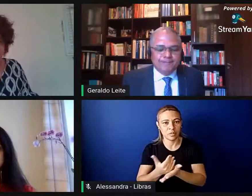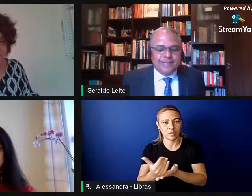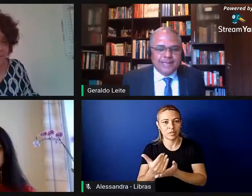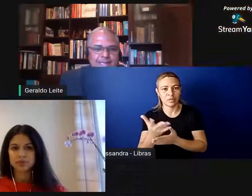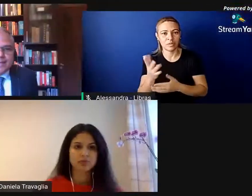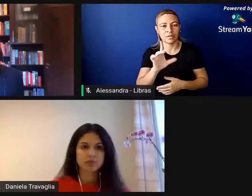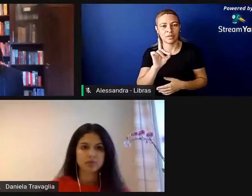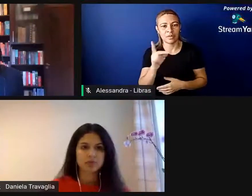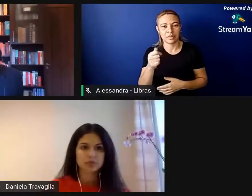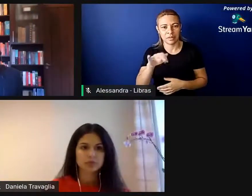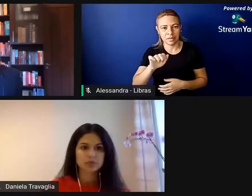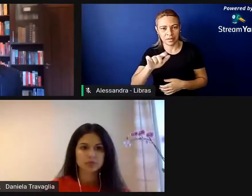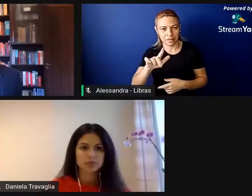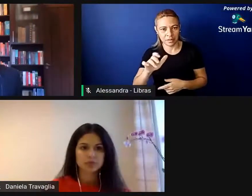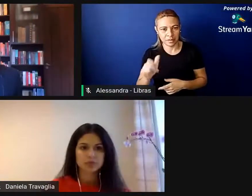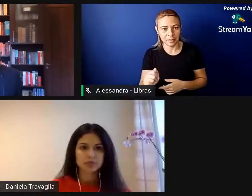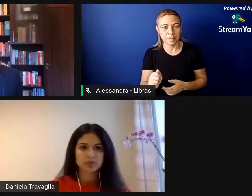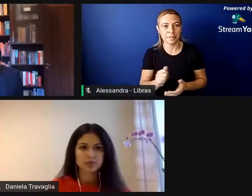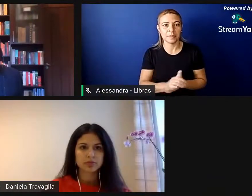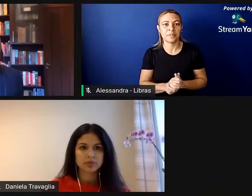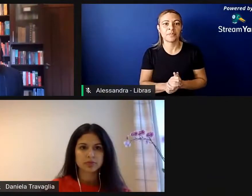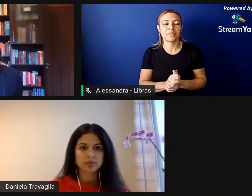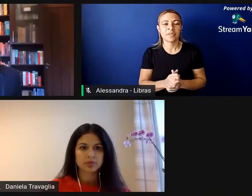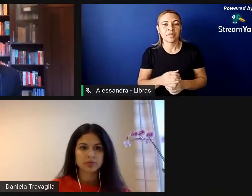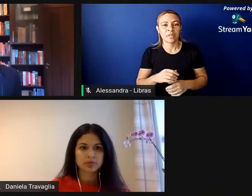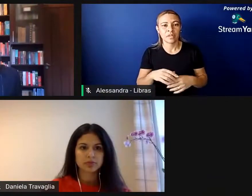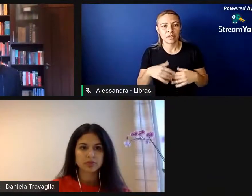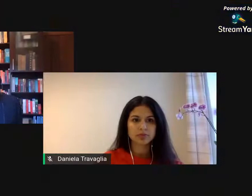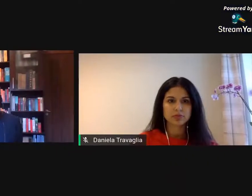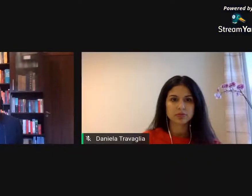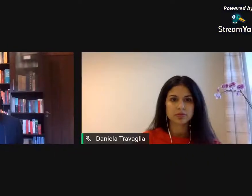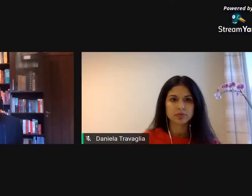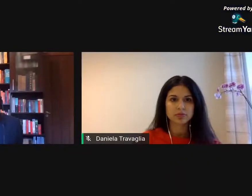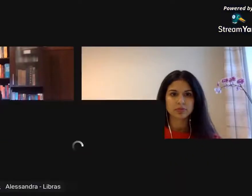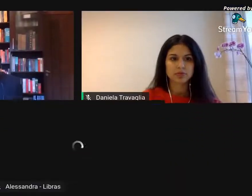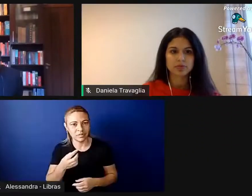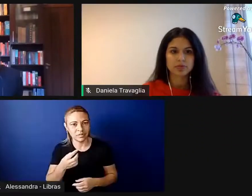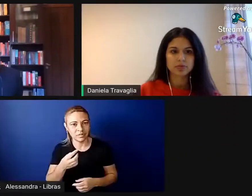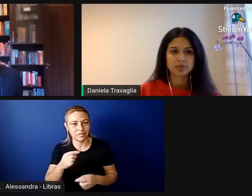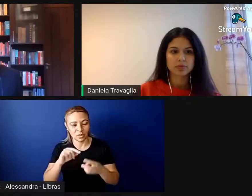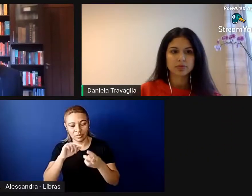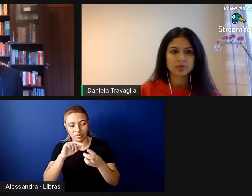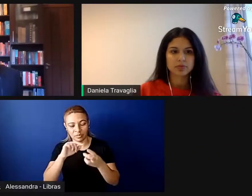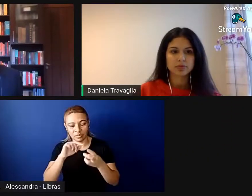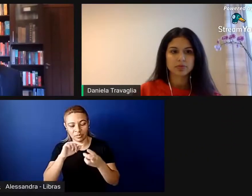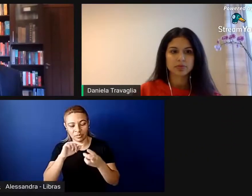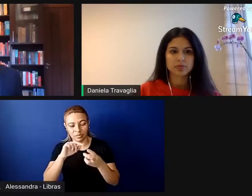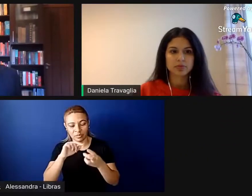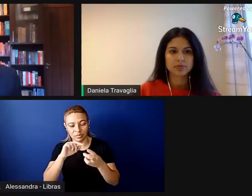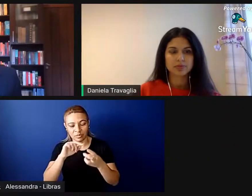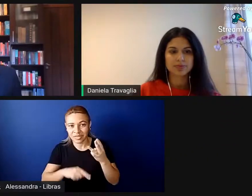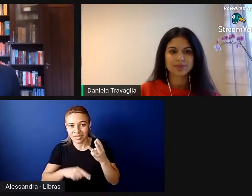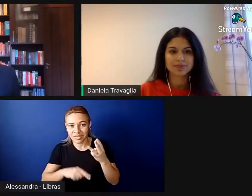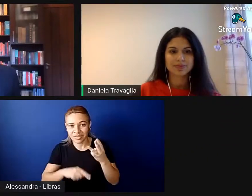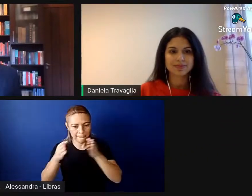Bravalha e fizemos, nesses três primeiros locos, doutora Daniela,